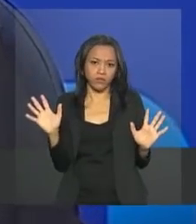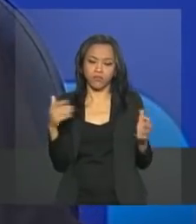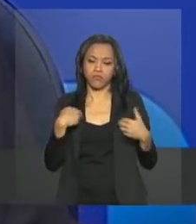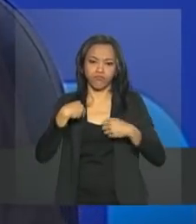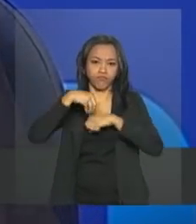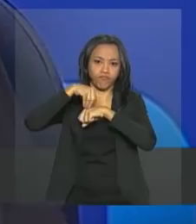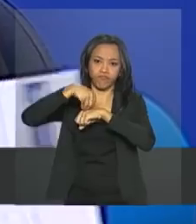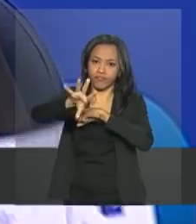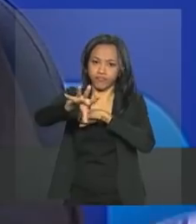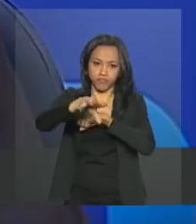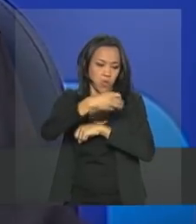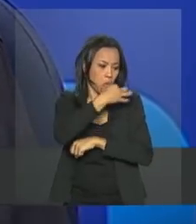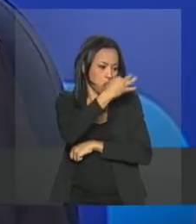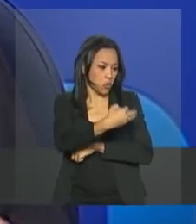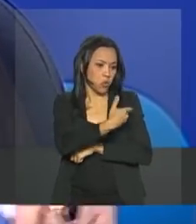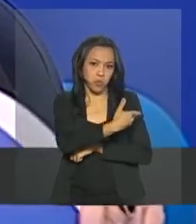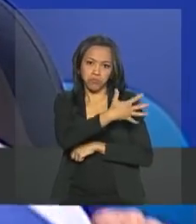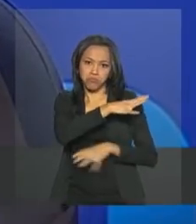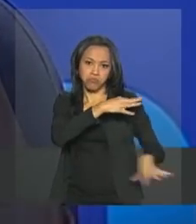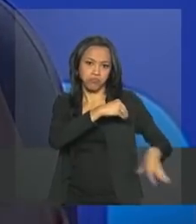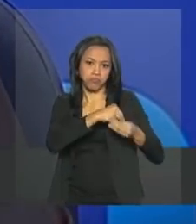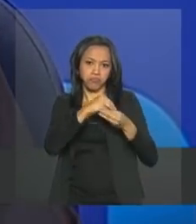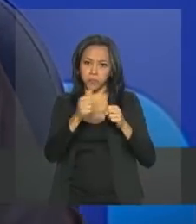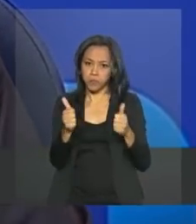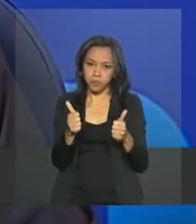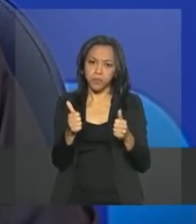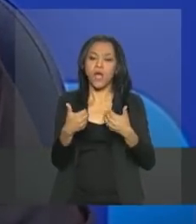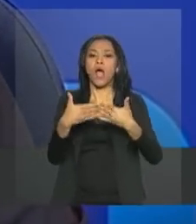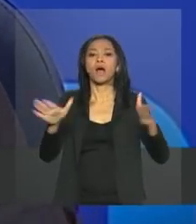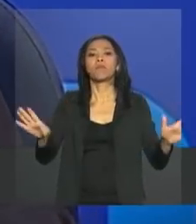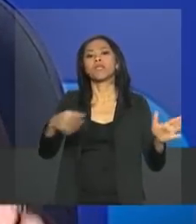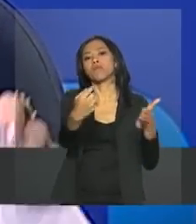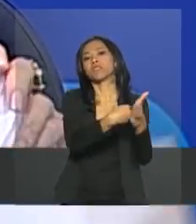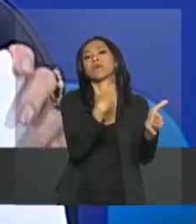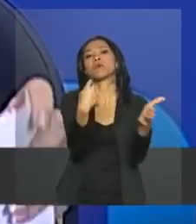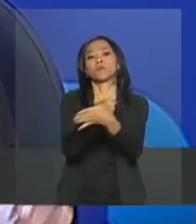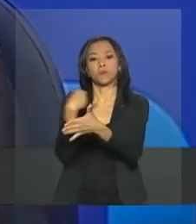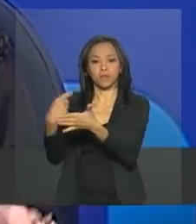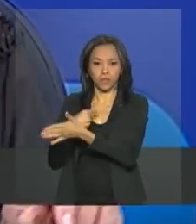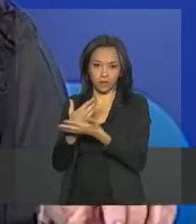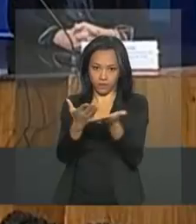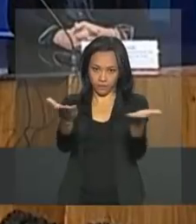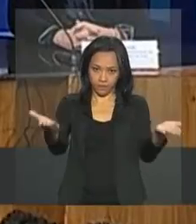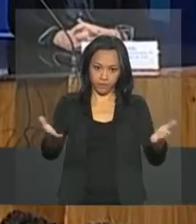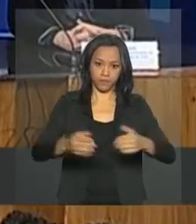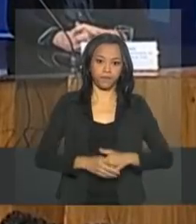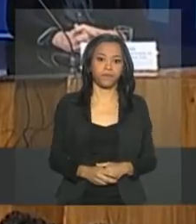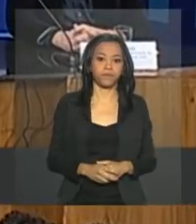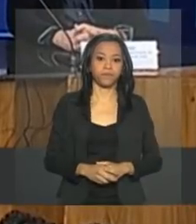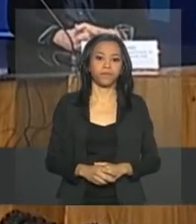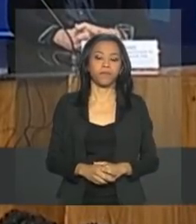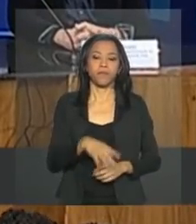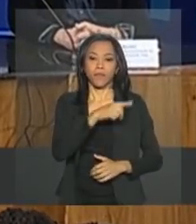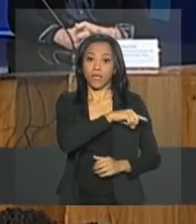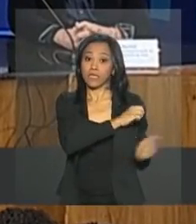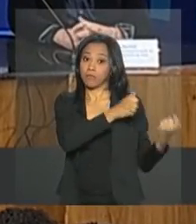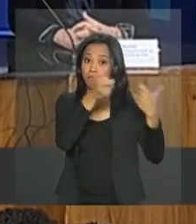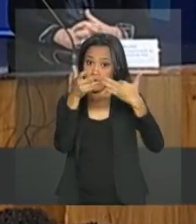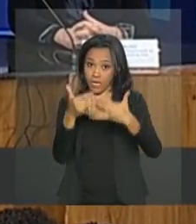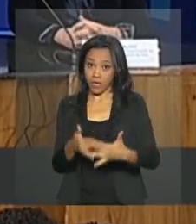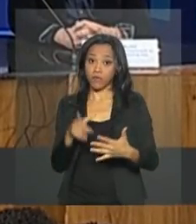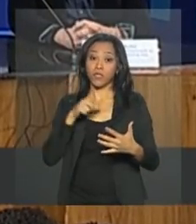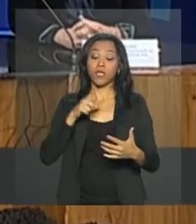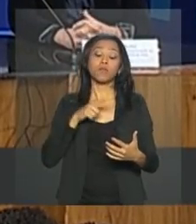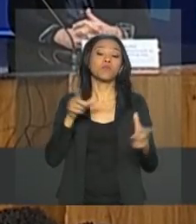nenhum comentário a acrescentar podemos até abrir já para as perguntas é só falar do enade né esse